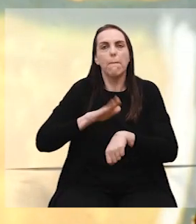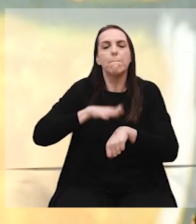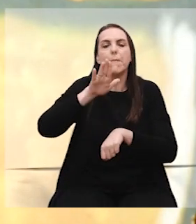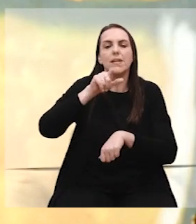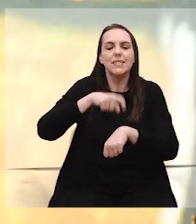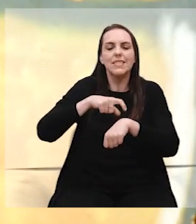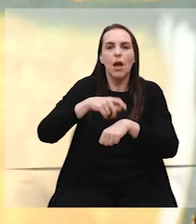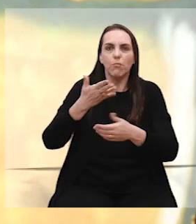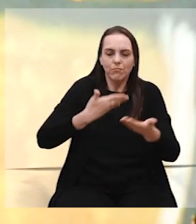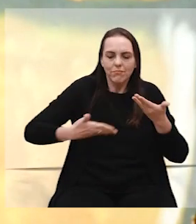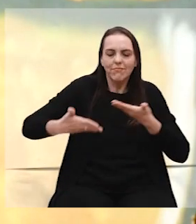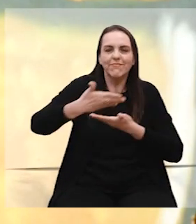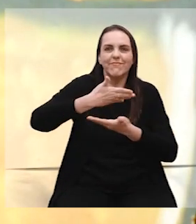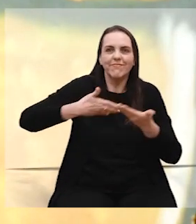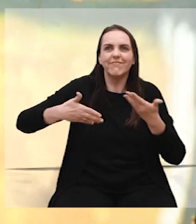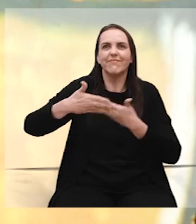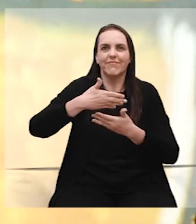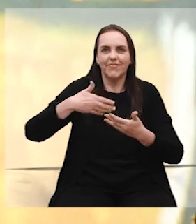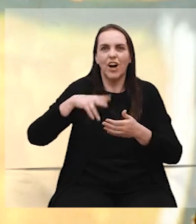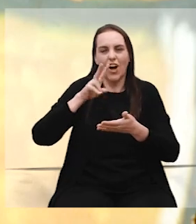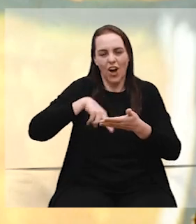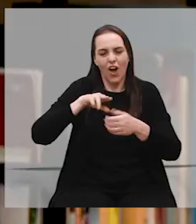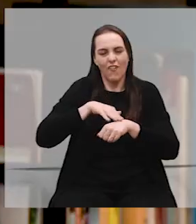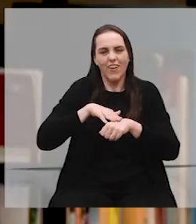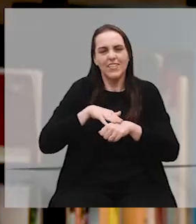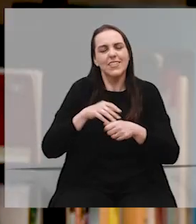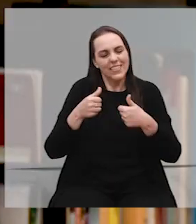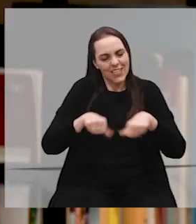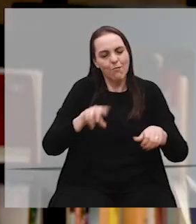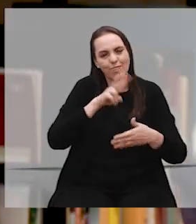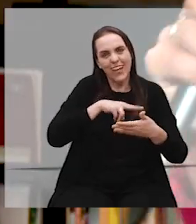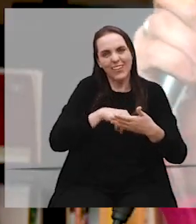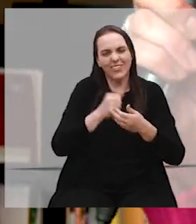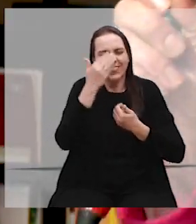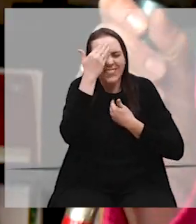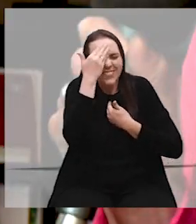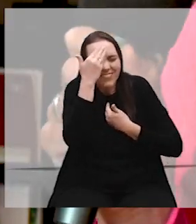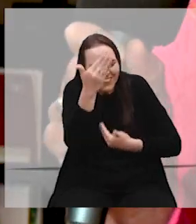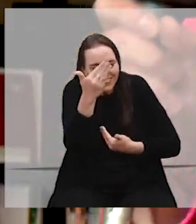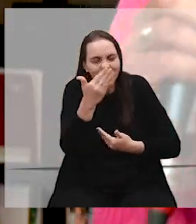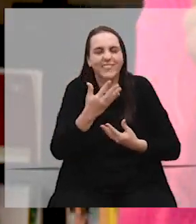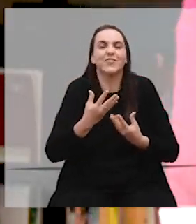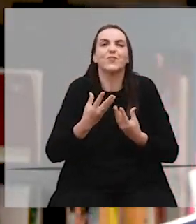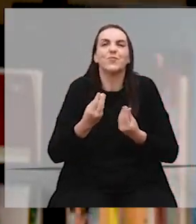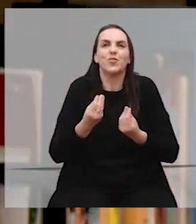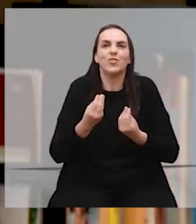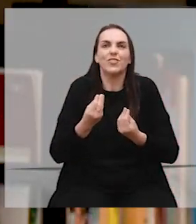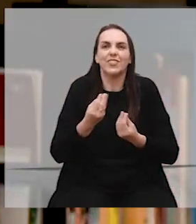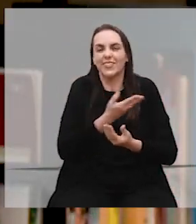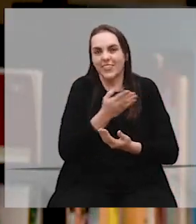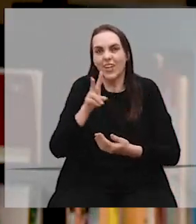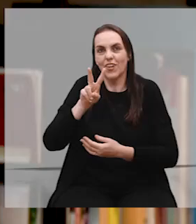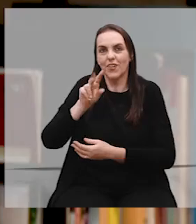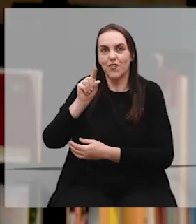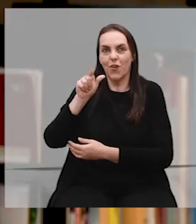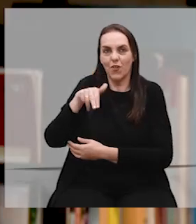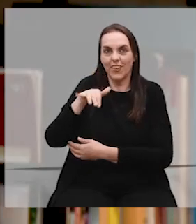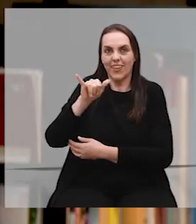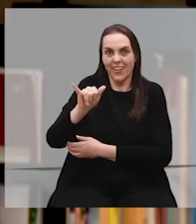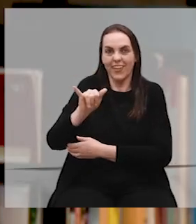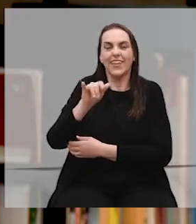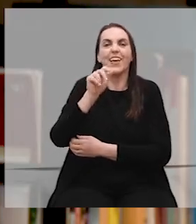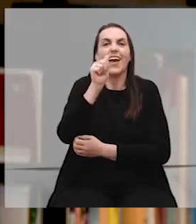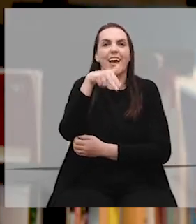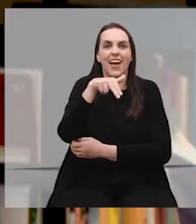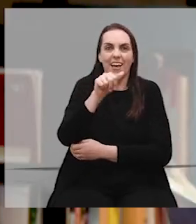tempo conversando, que nem a gente está fazendo agora, a gente está lendo. E eu agradeço muito, então, ao Vonei